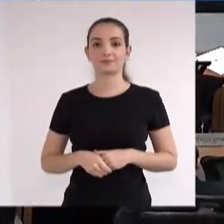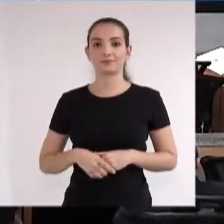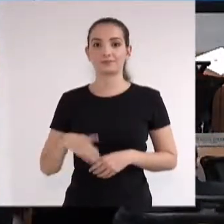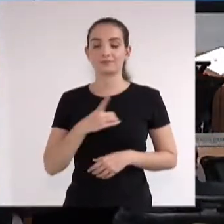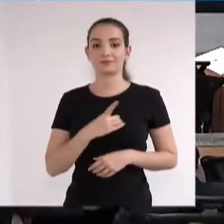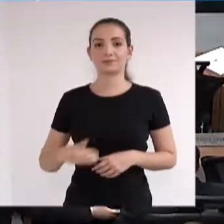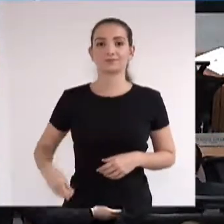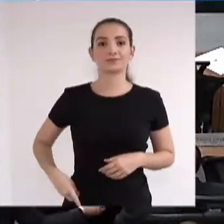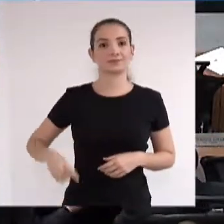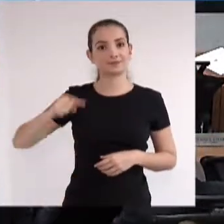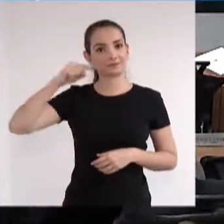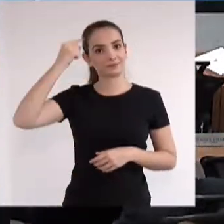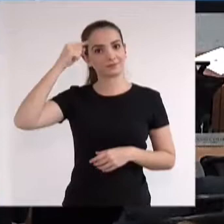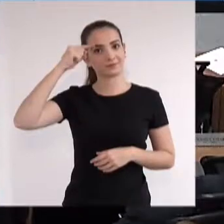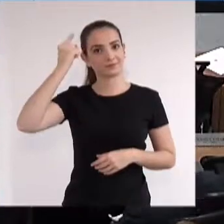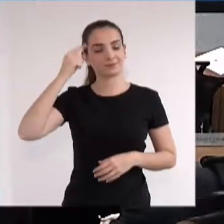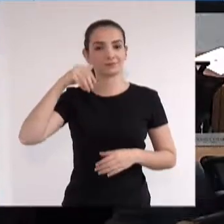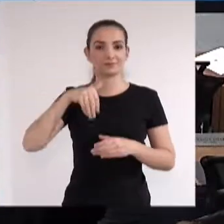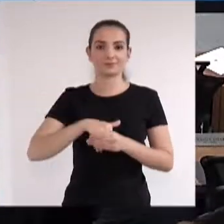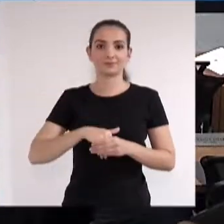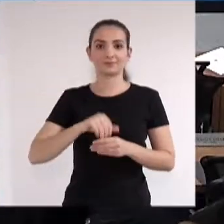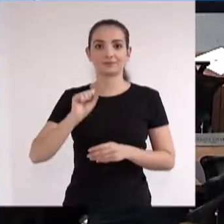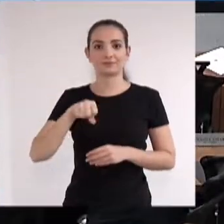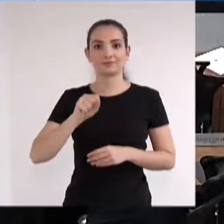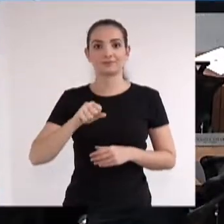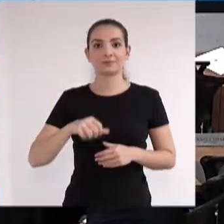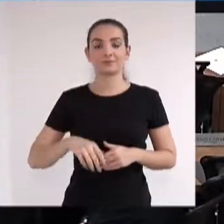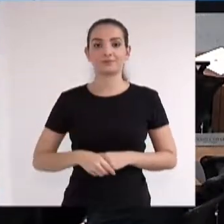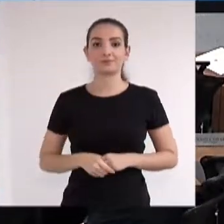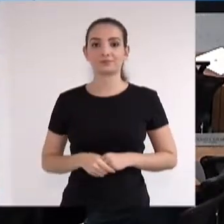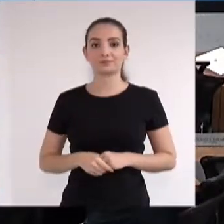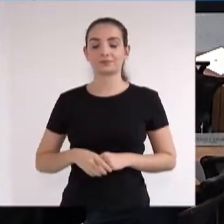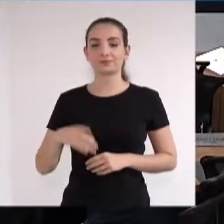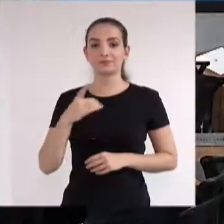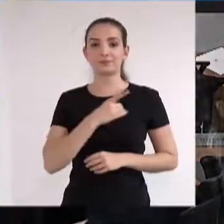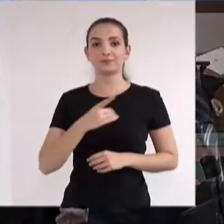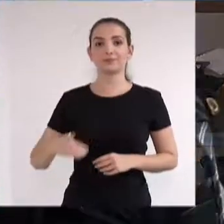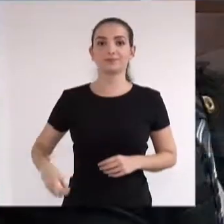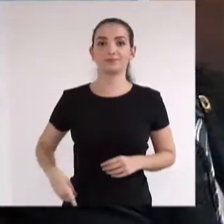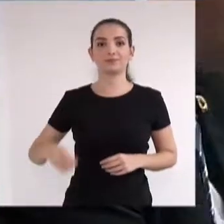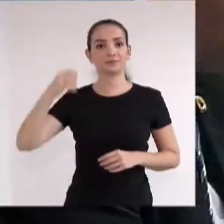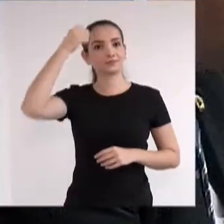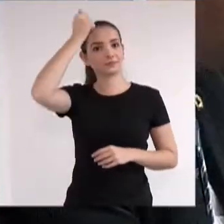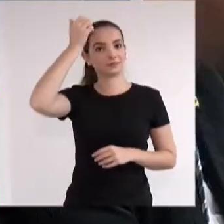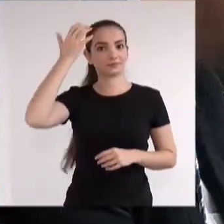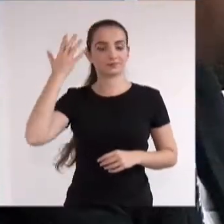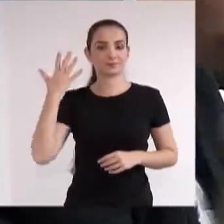Deputado Zé Teixeira vota sim. Deputado Zé Teixeira vota sim. Deputada Antonieta Morim.